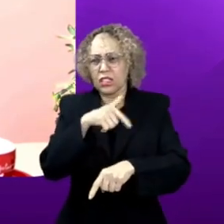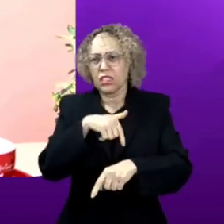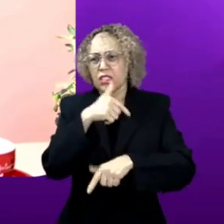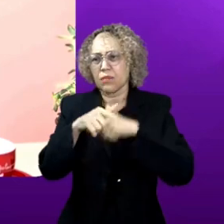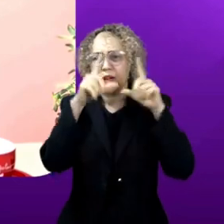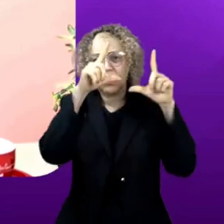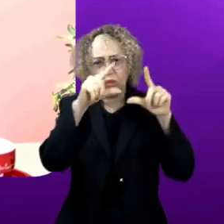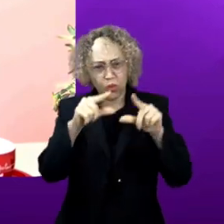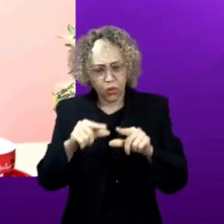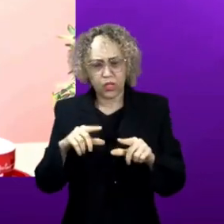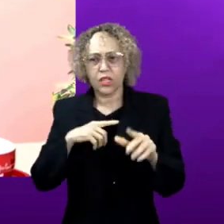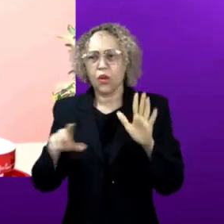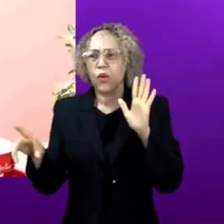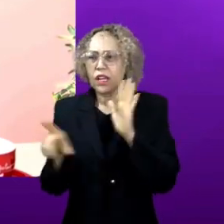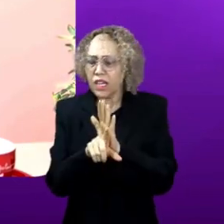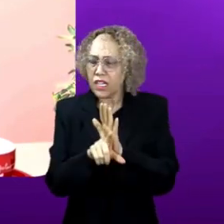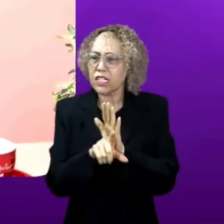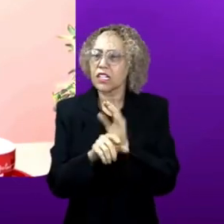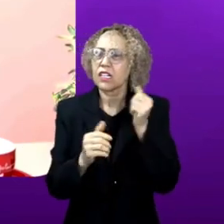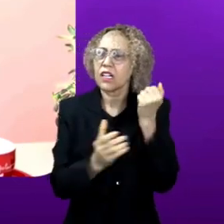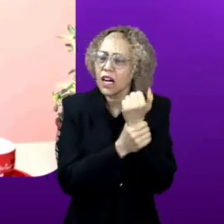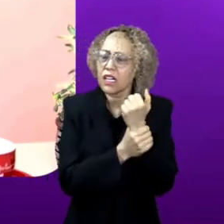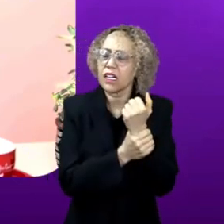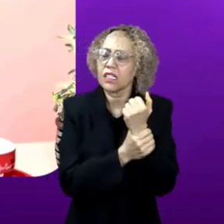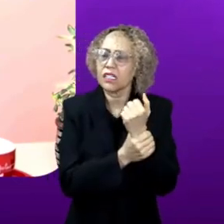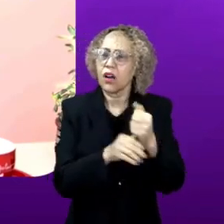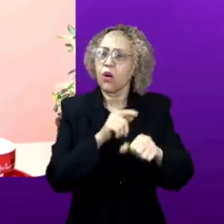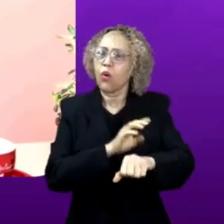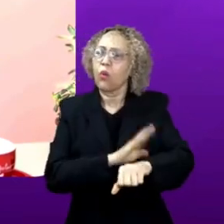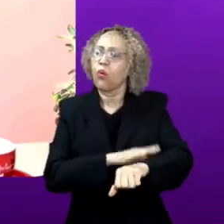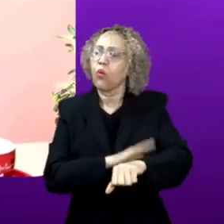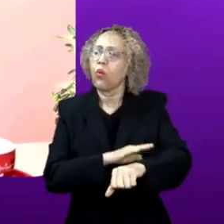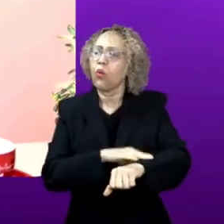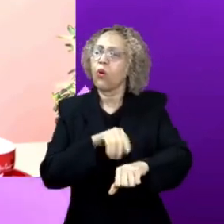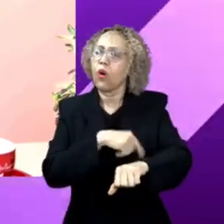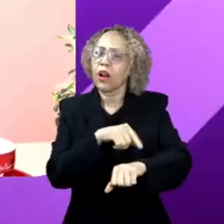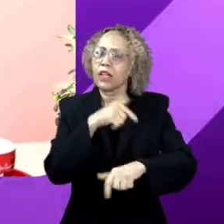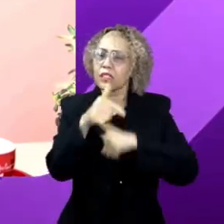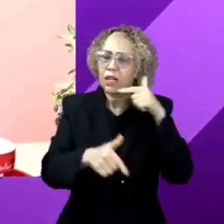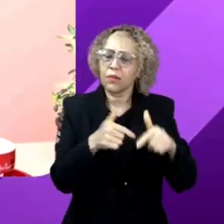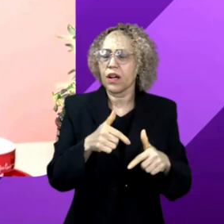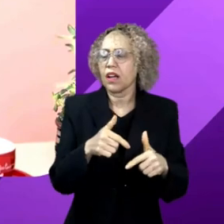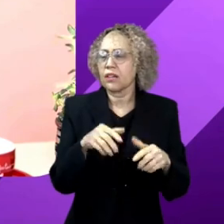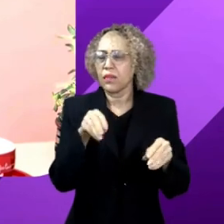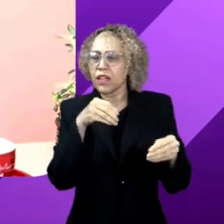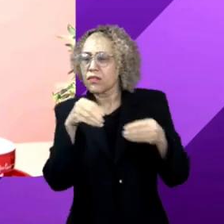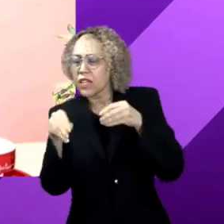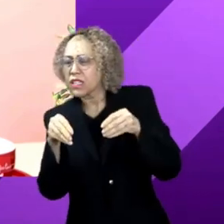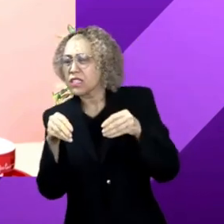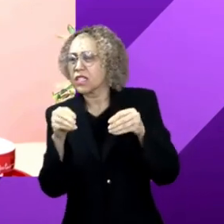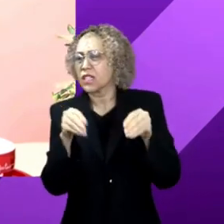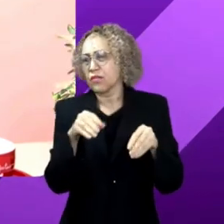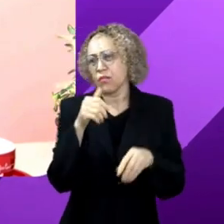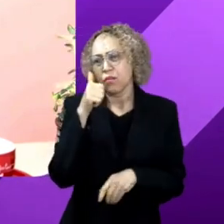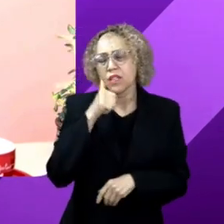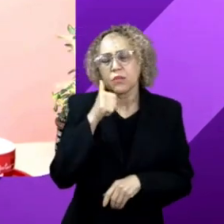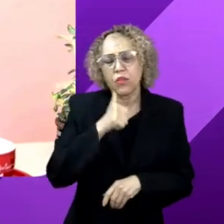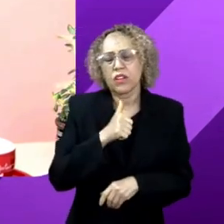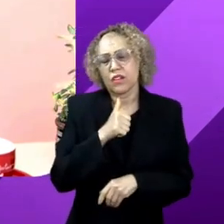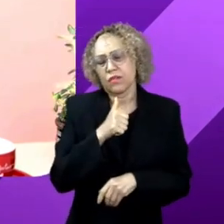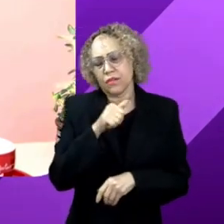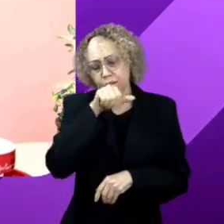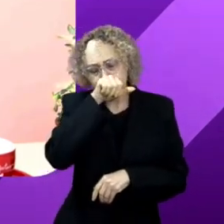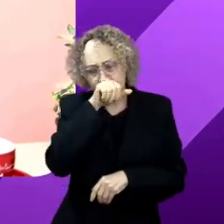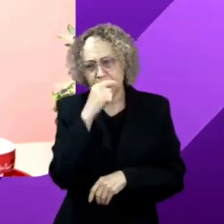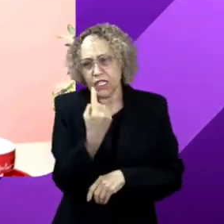que garantam horários de trabalho mais flexíveis para as mães solos, mães atípicas, permitindo um maior equilíbrio